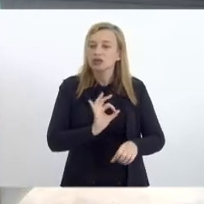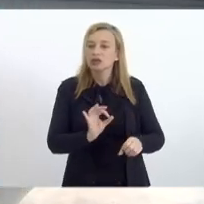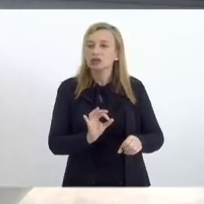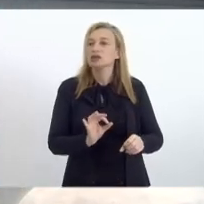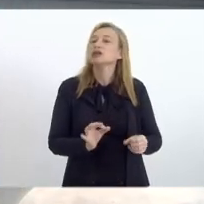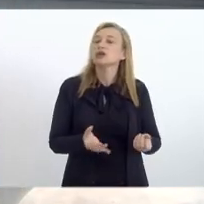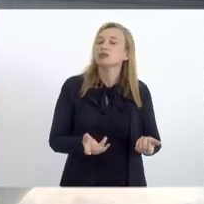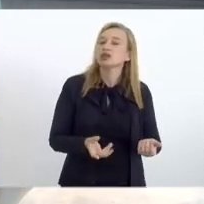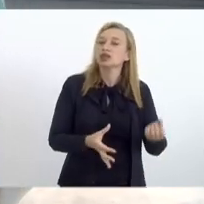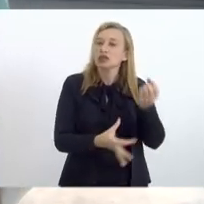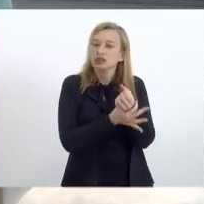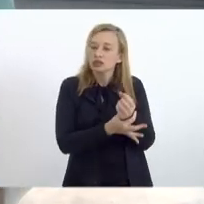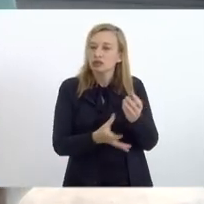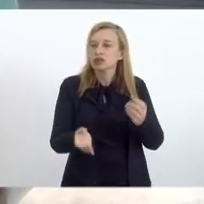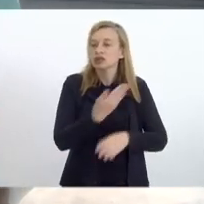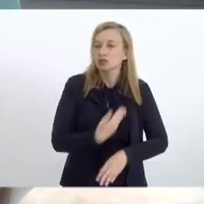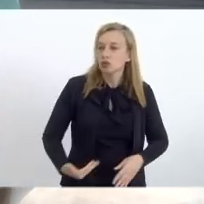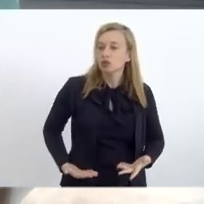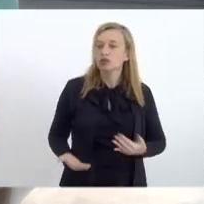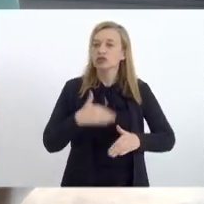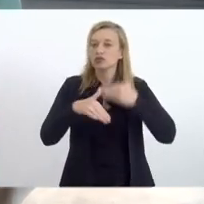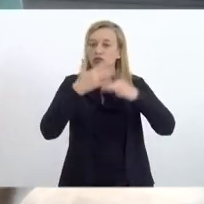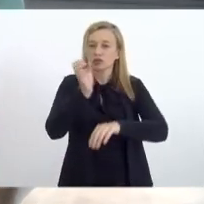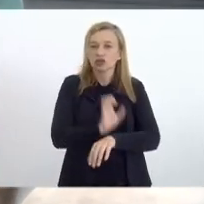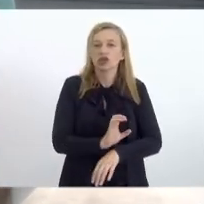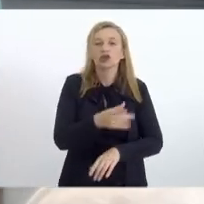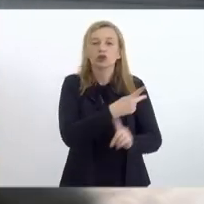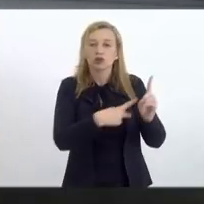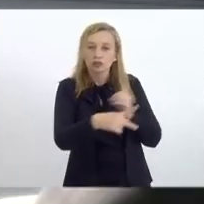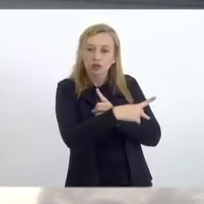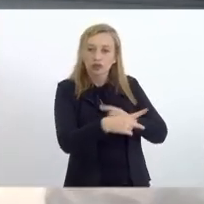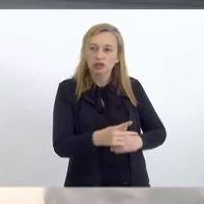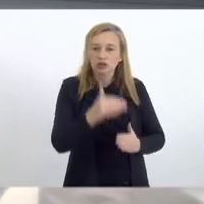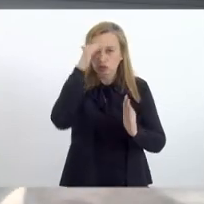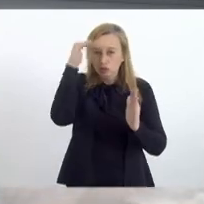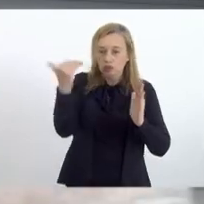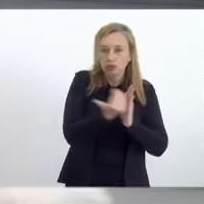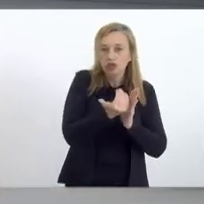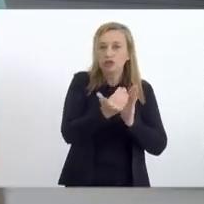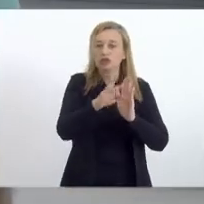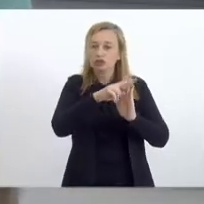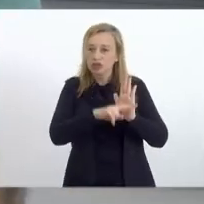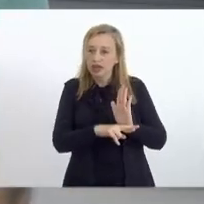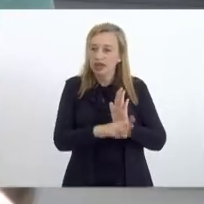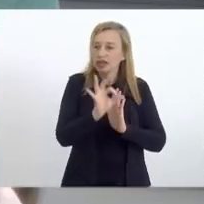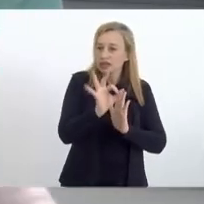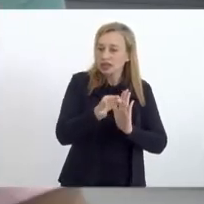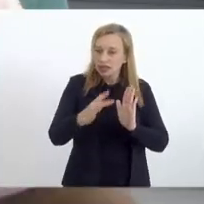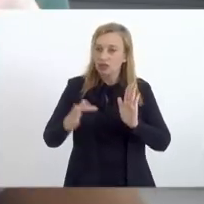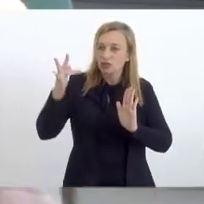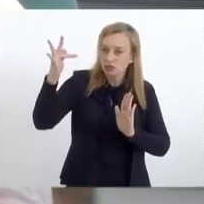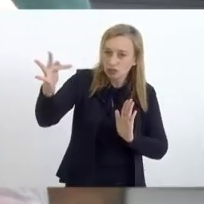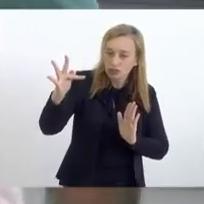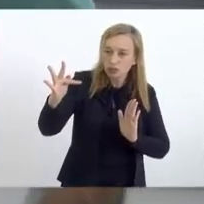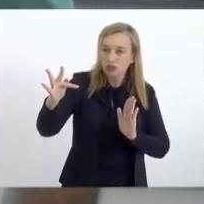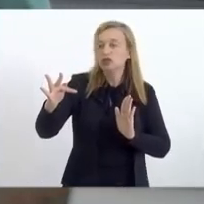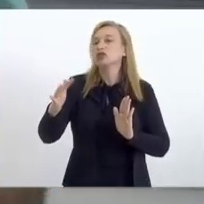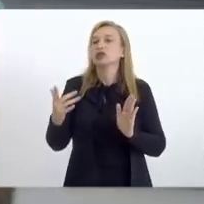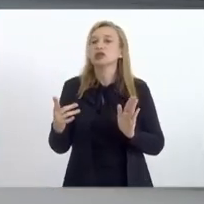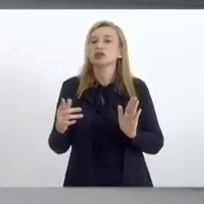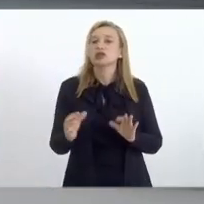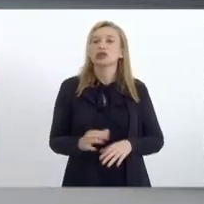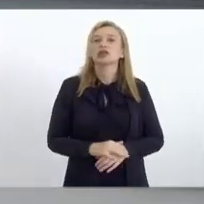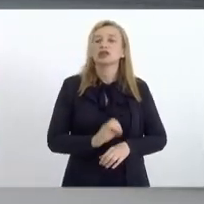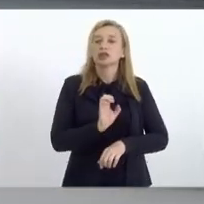desenvolvimento sustentável do Estado. O Rio Previdência, cumprindo com suas obrigações presentes e futuras, desonera o Tesouro